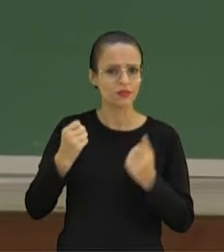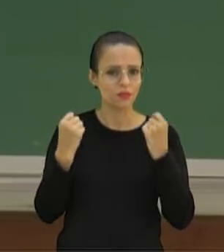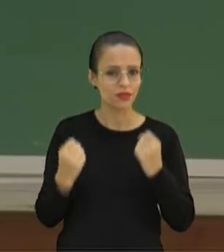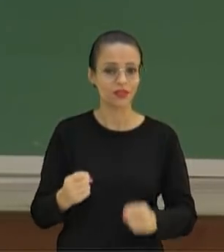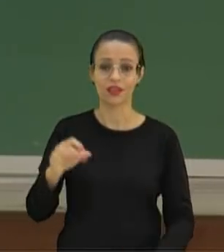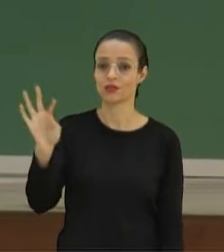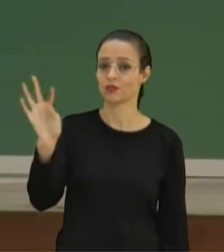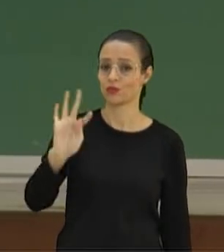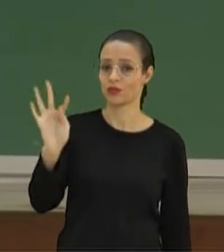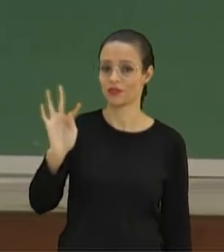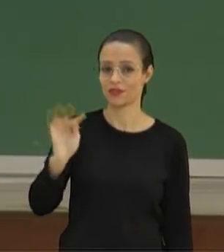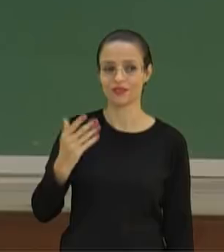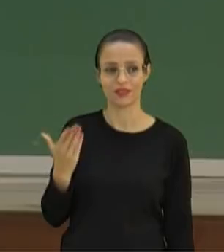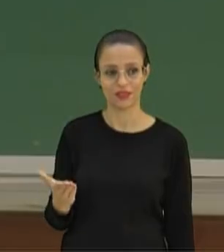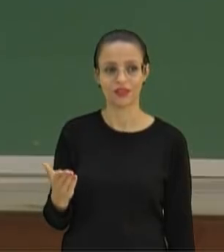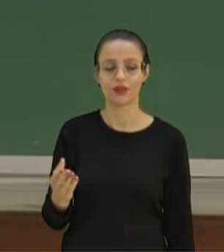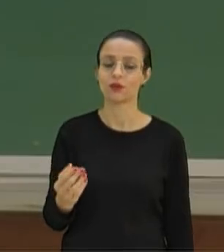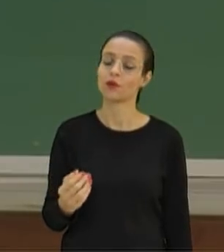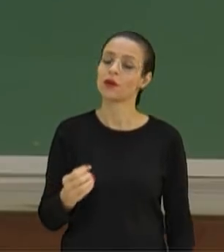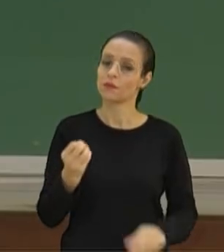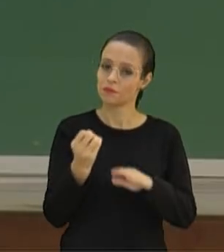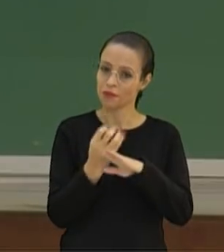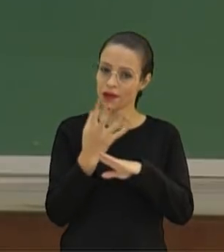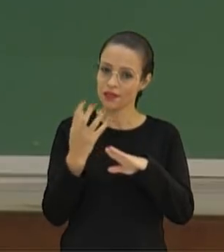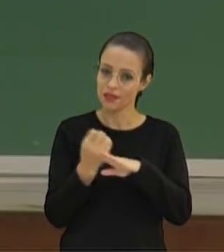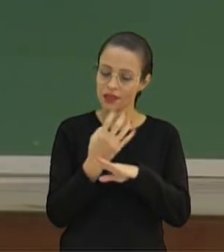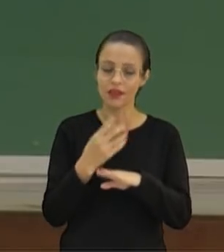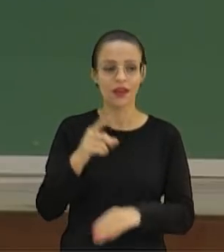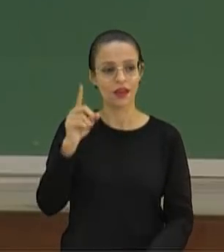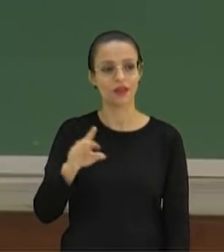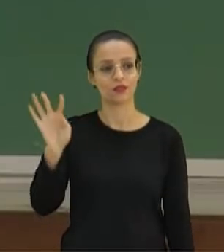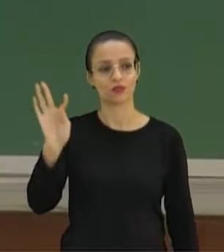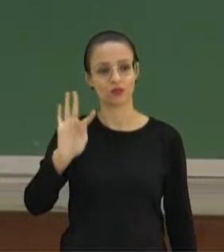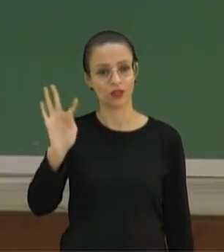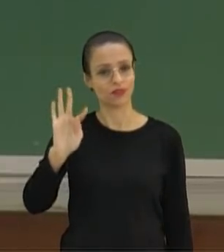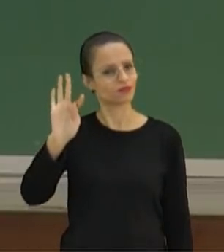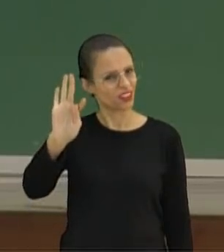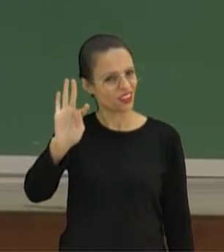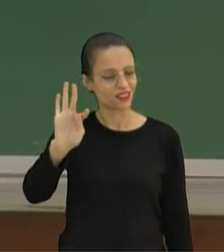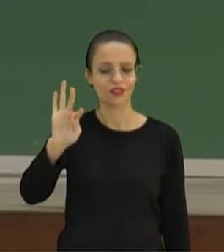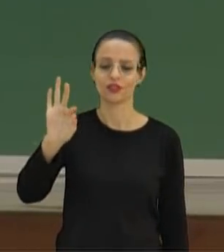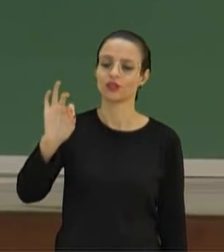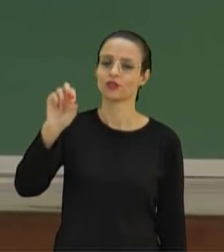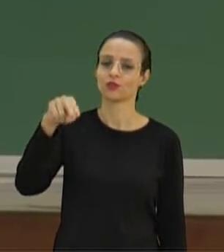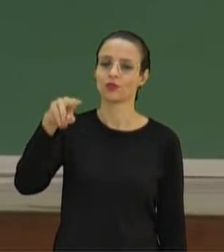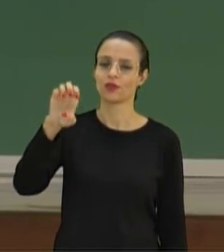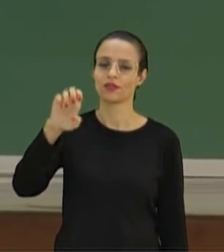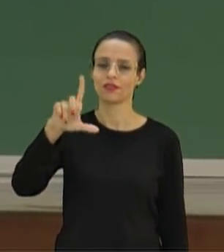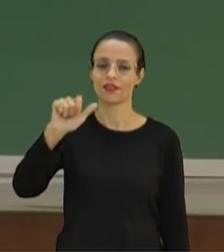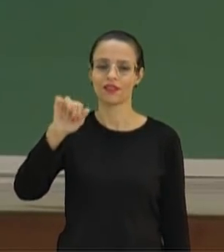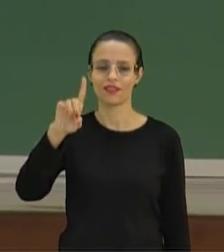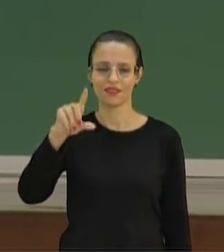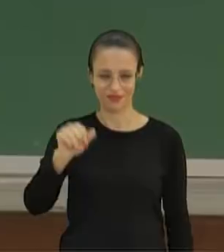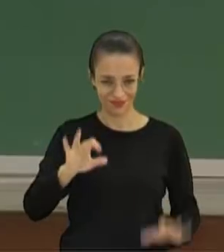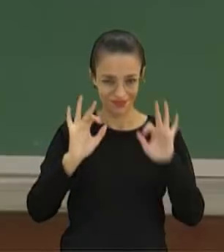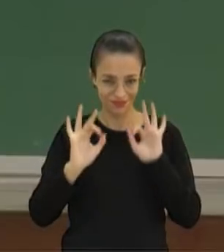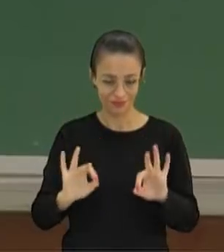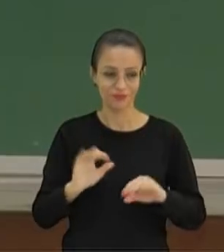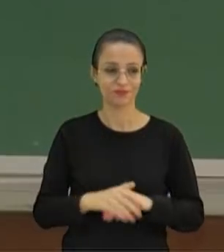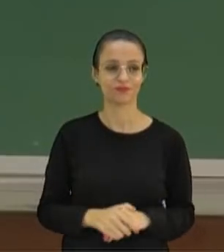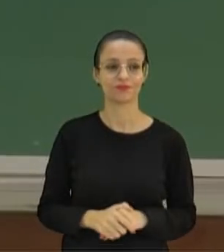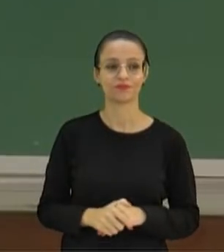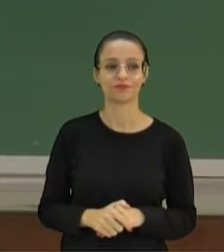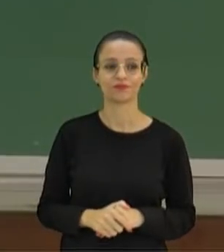A tonelada. Então, a baleia nós medimos com T, que é tonelada. Acertaram?